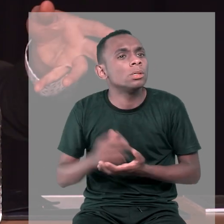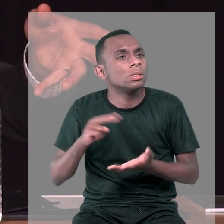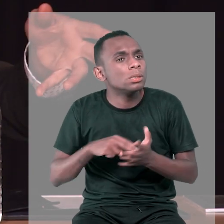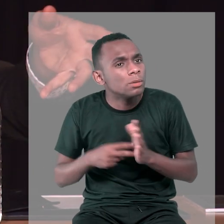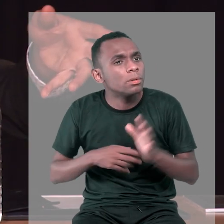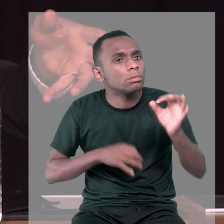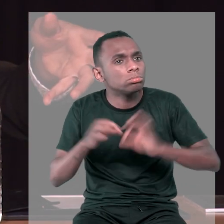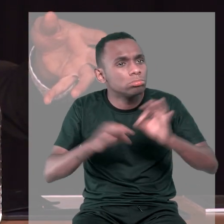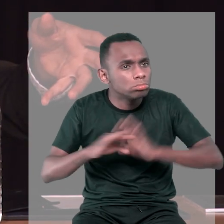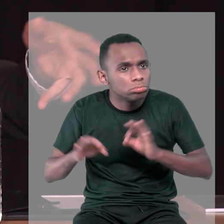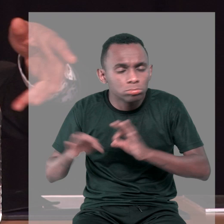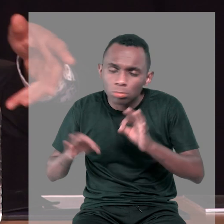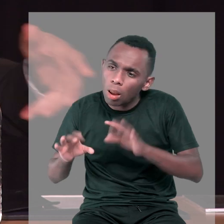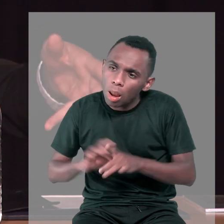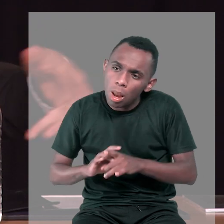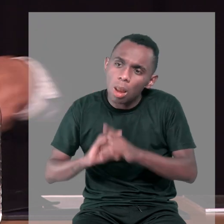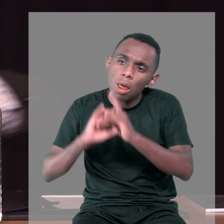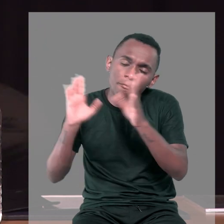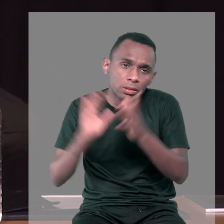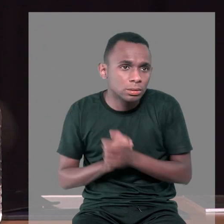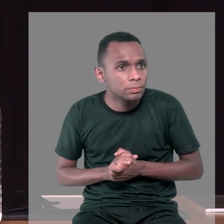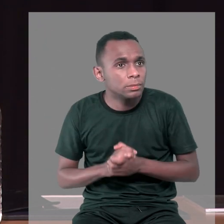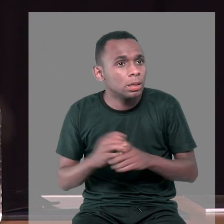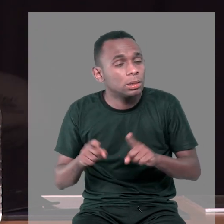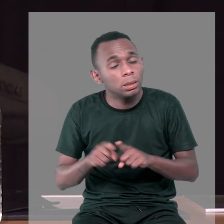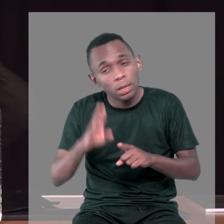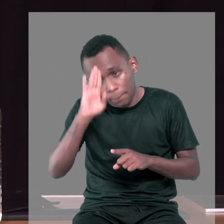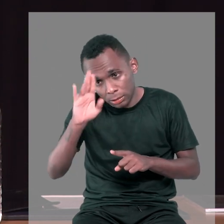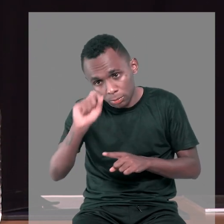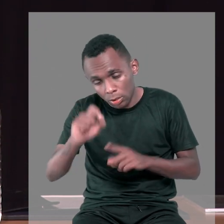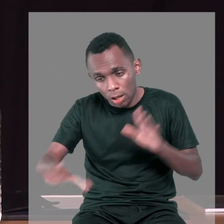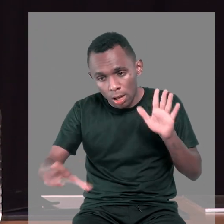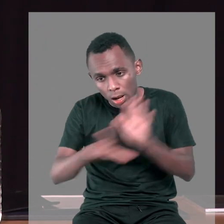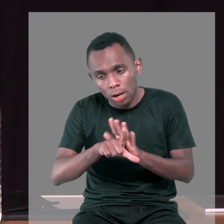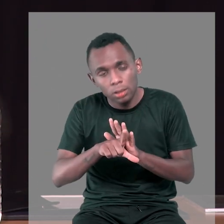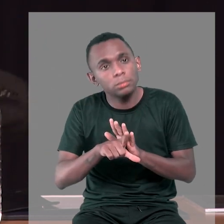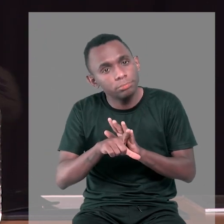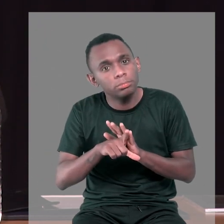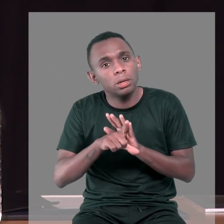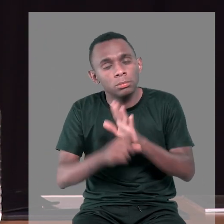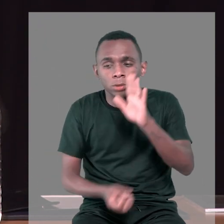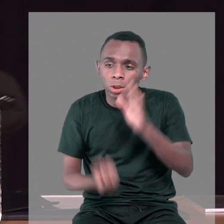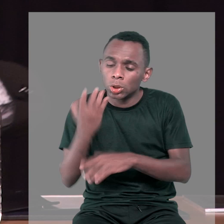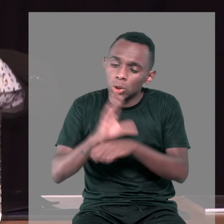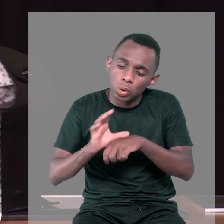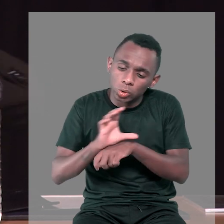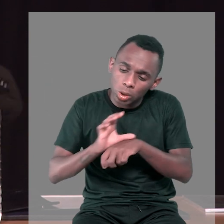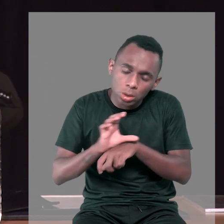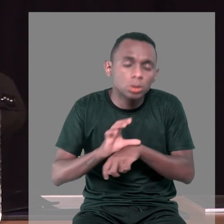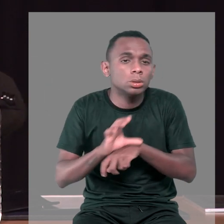então, a história americana para mostrar como, neste momento crucial da fundação de um país, que coincide com a fundação da